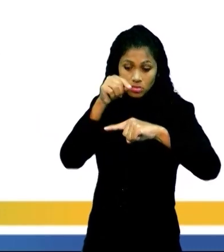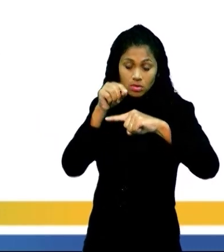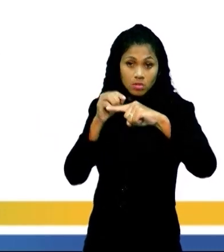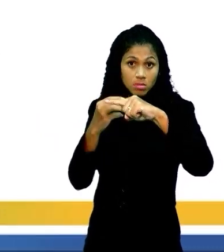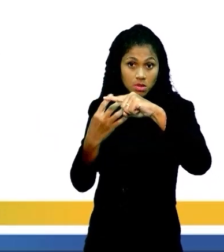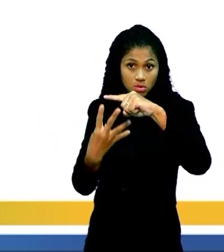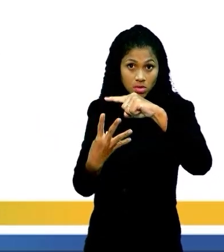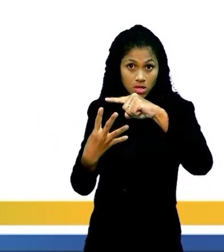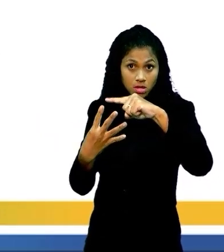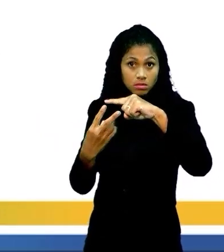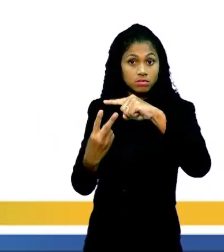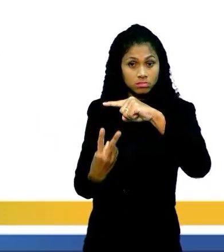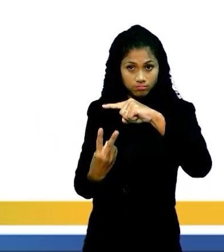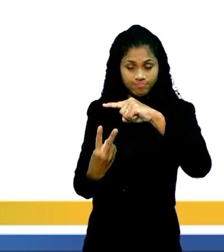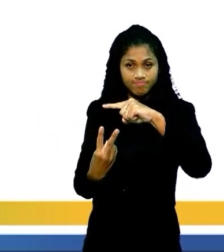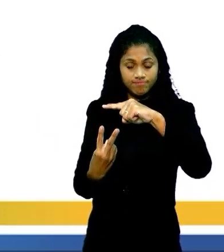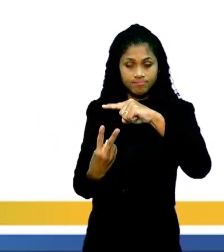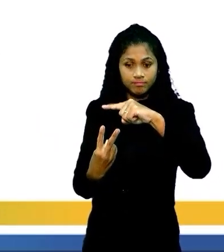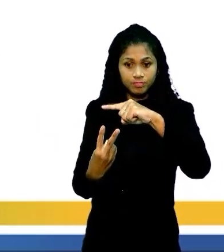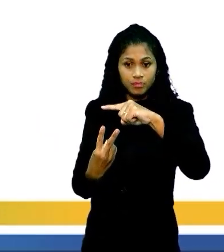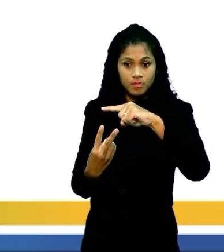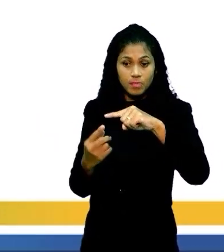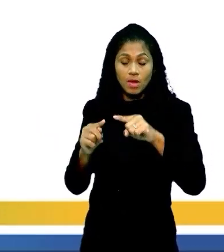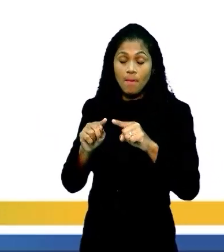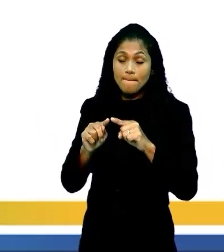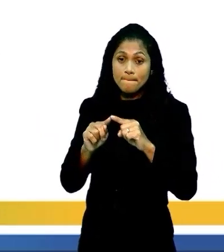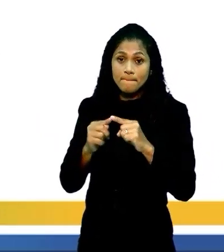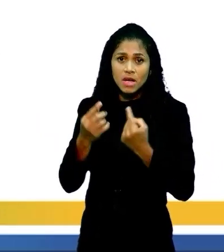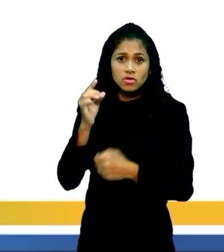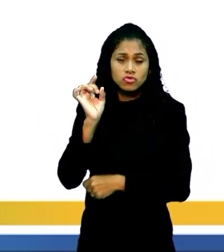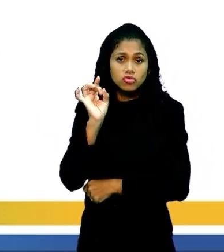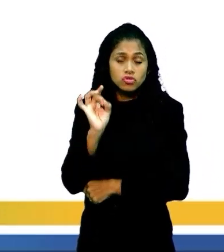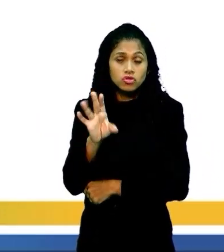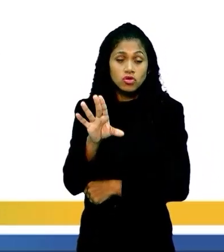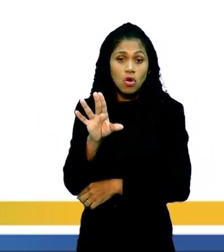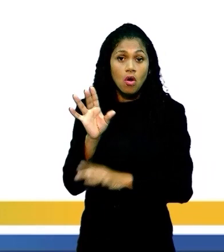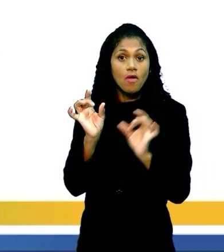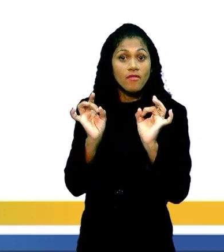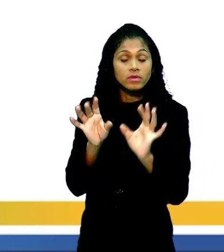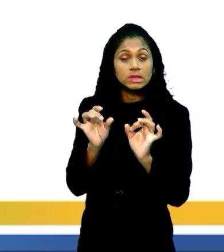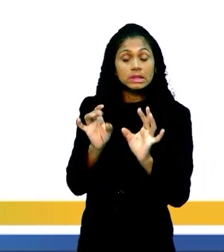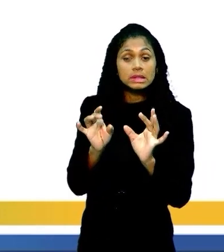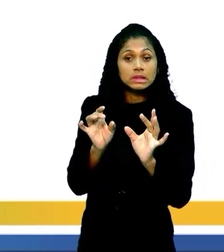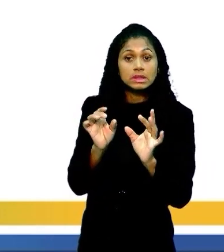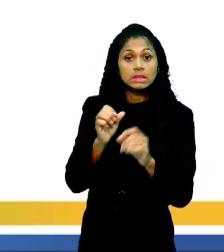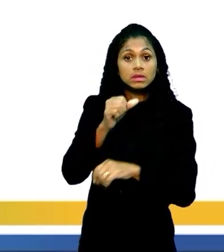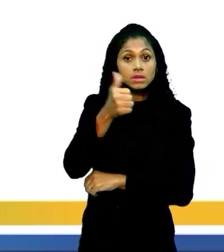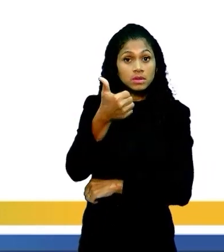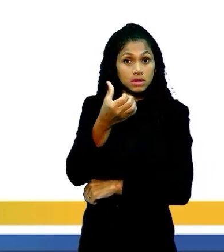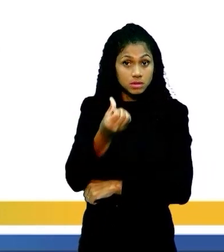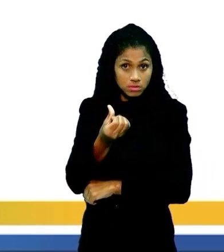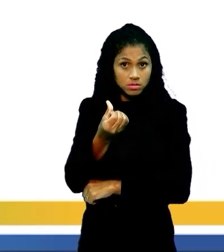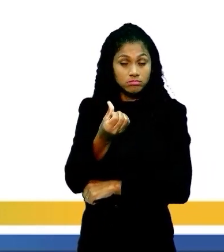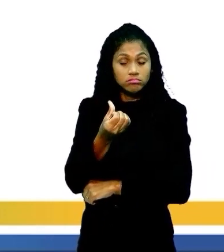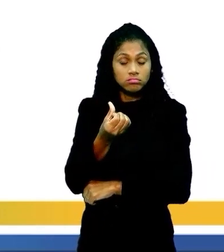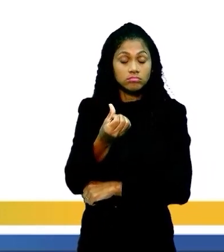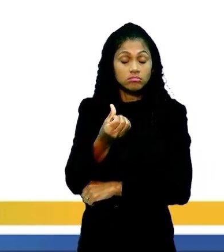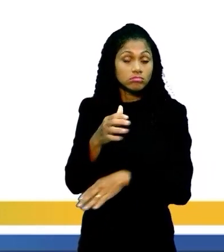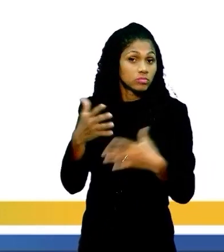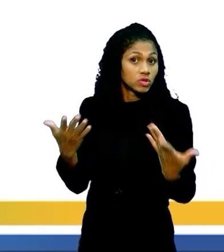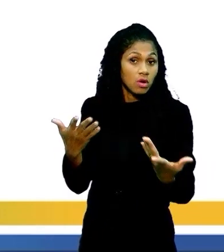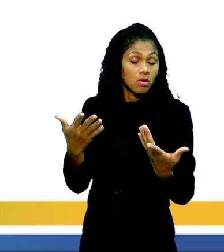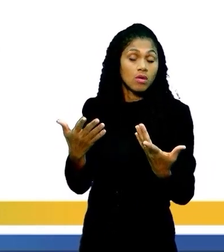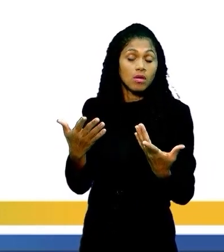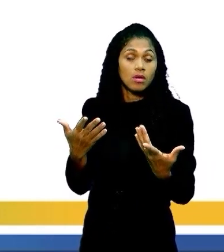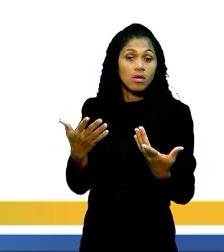cadeiras? 42 cadeiras. Mas ele só vendeu 16. Então, nós temos aí 16 sobre 42. Portanto,